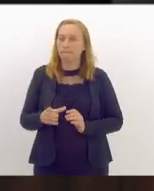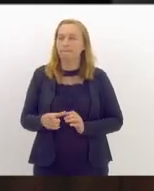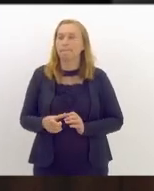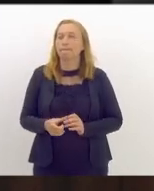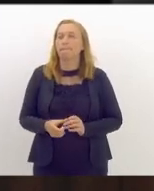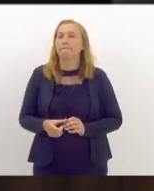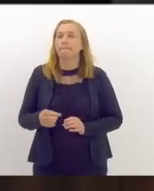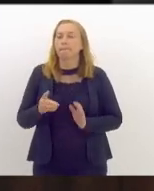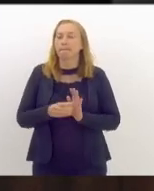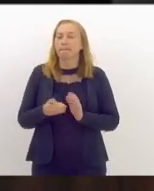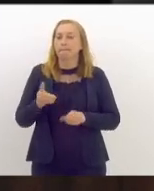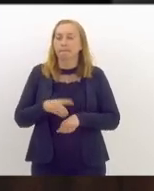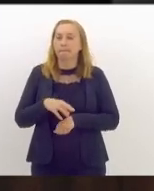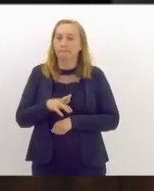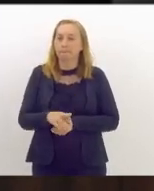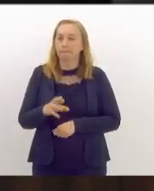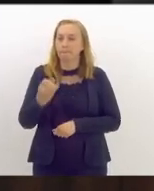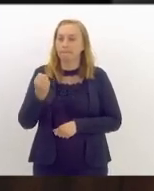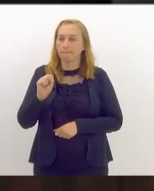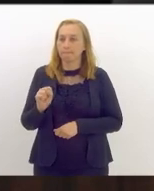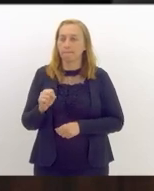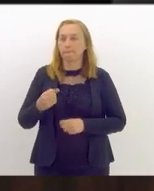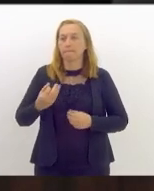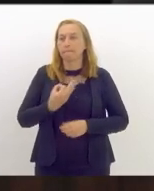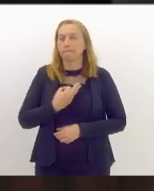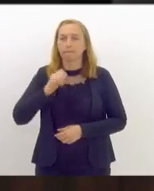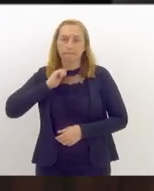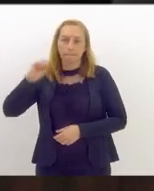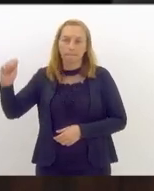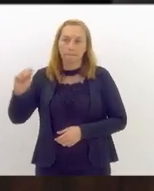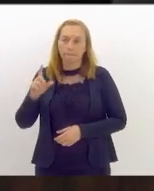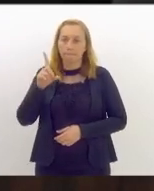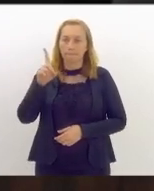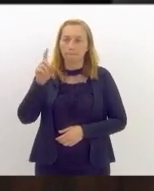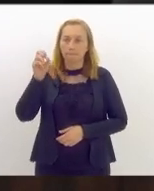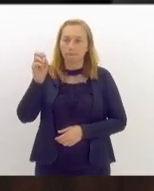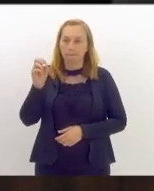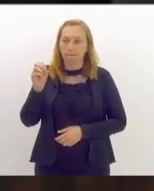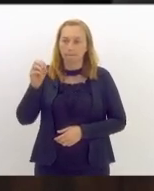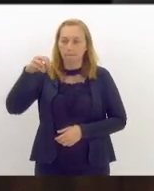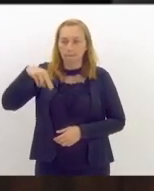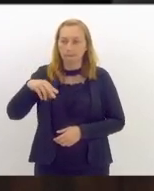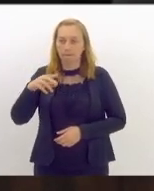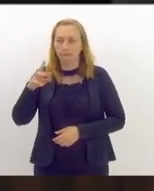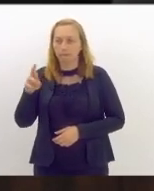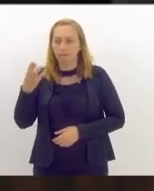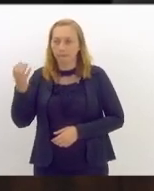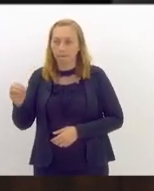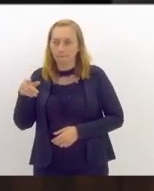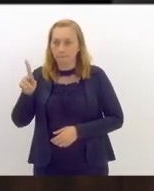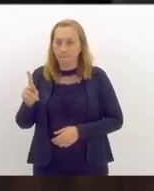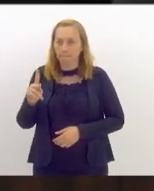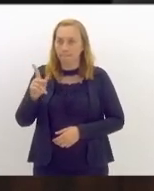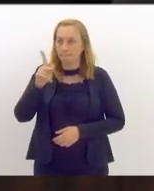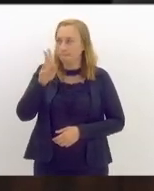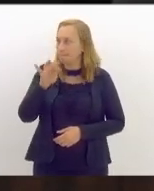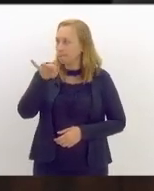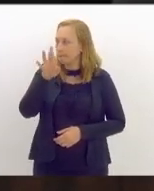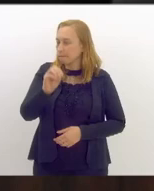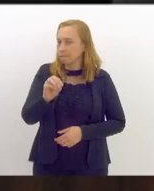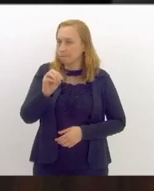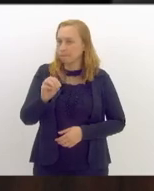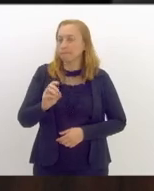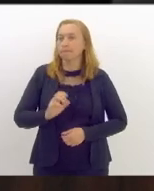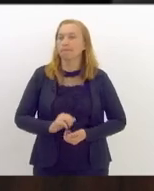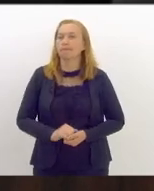Moraes Dr Serginho consegue medalha Tiradentes respectivo diplomadão rock Costa Souza Bispo auxiliar da arquidiocese de São Sebastião